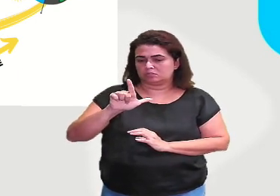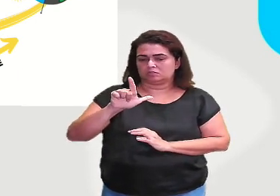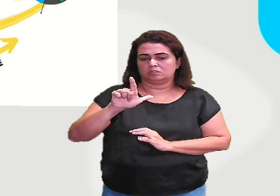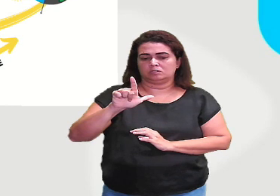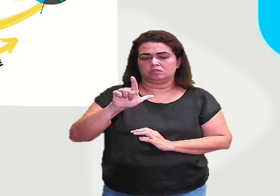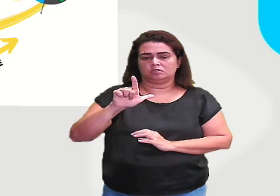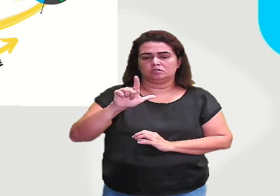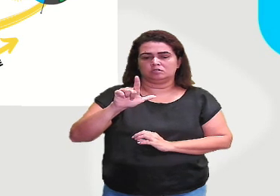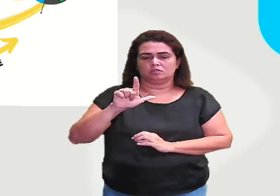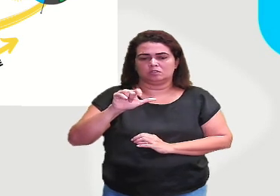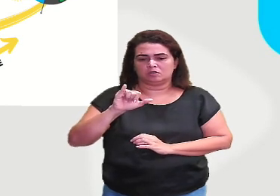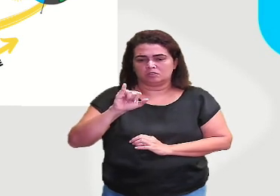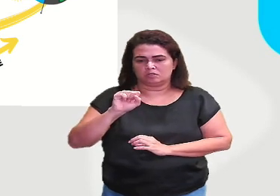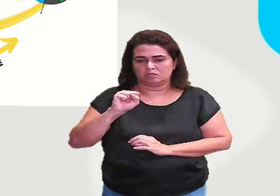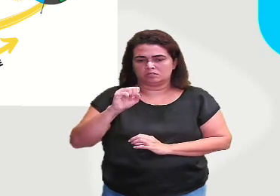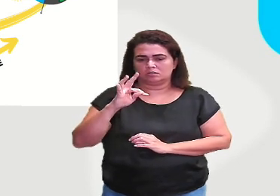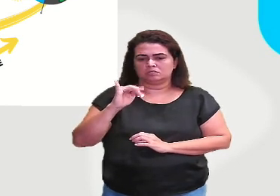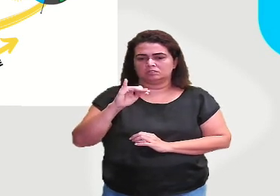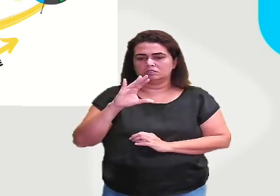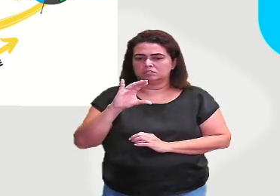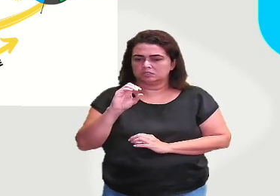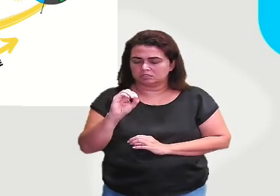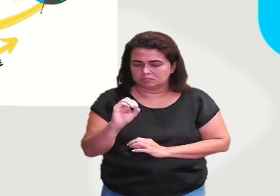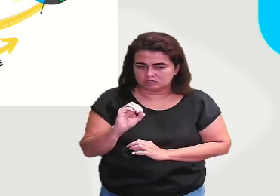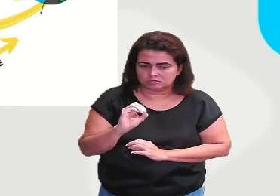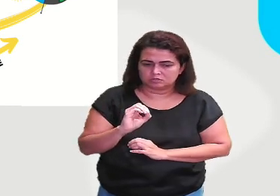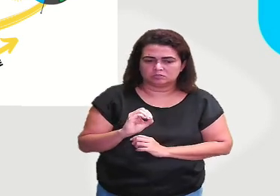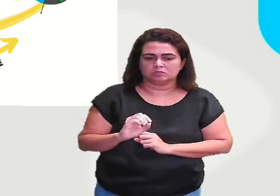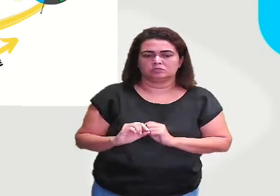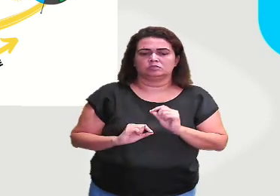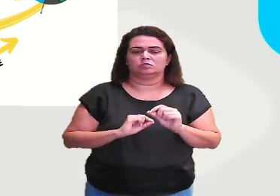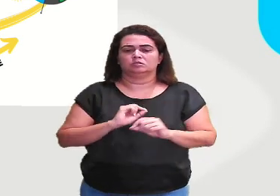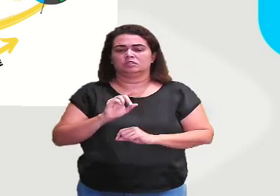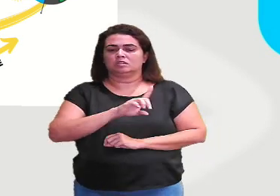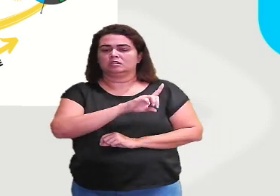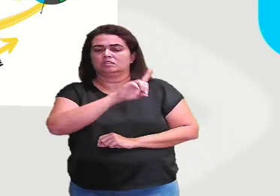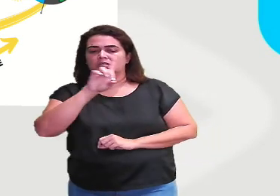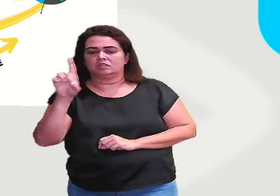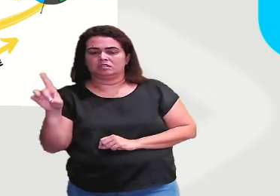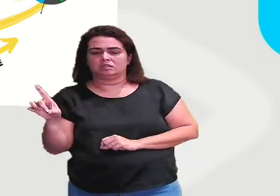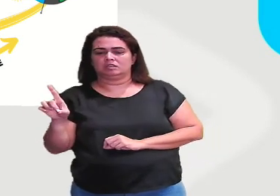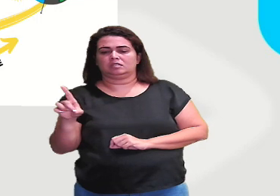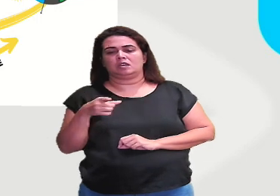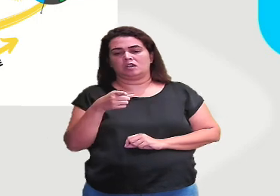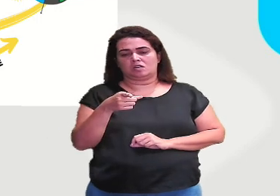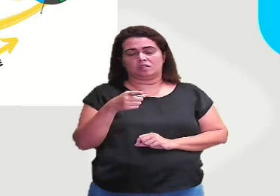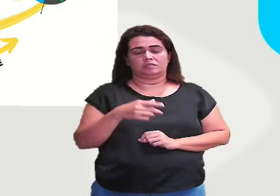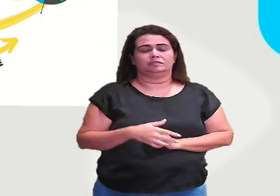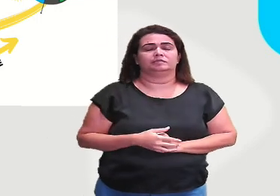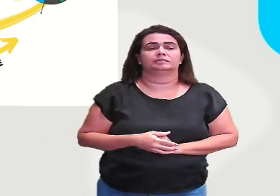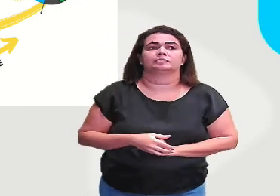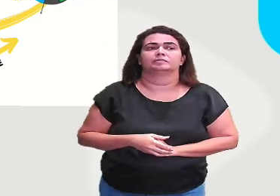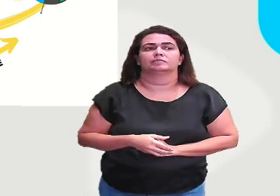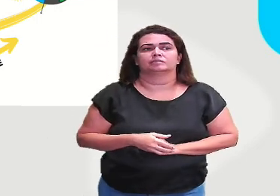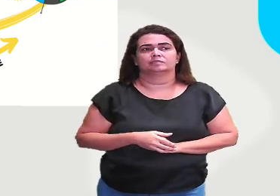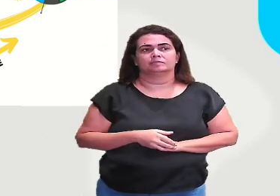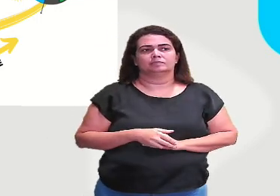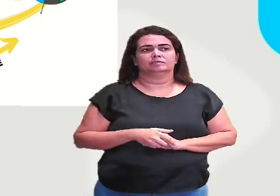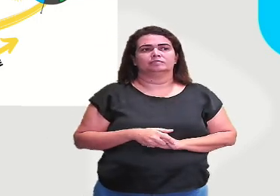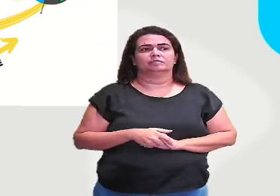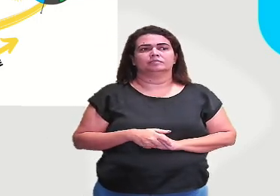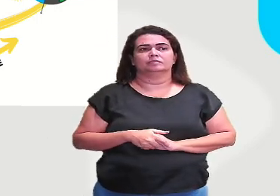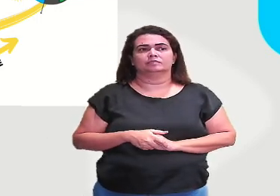a parte do norte, ela está recebendo o Sol, né, a intensidade do Sol maior,